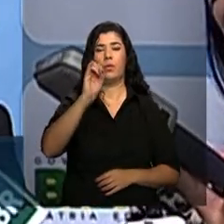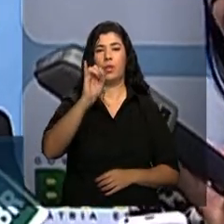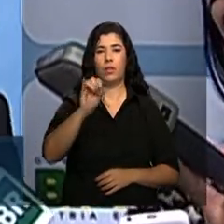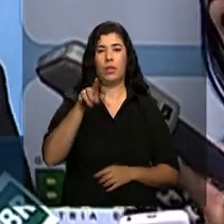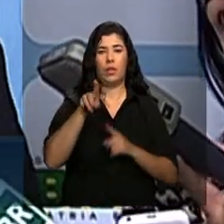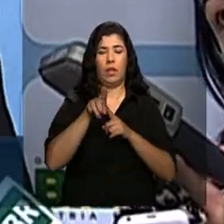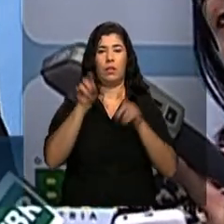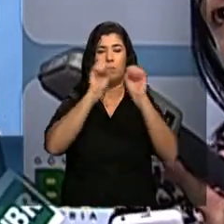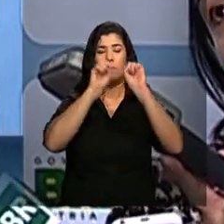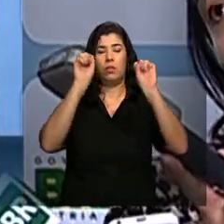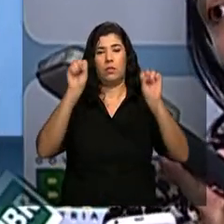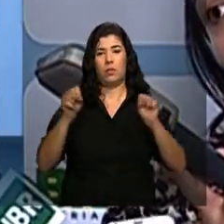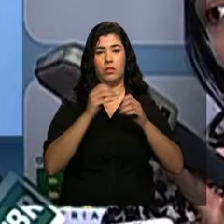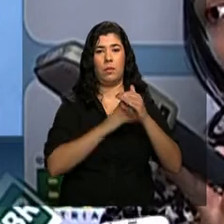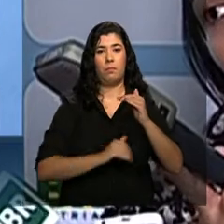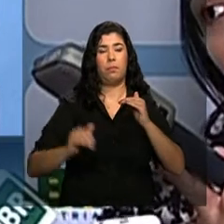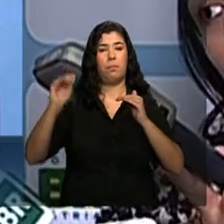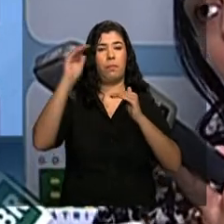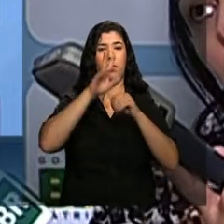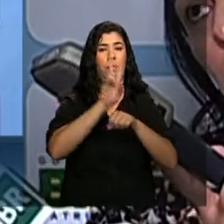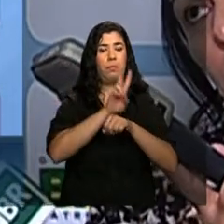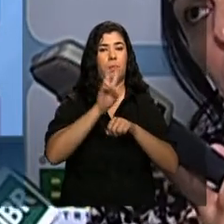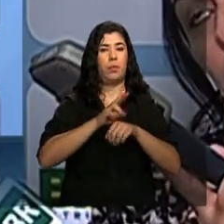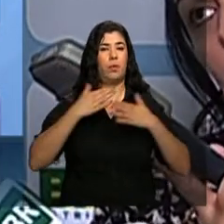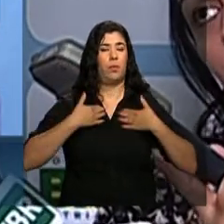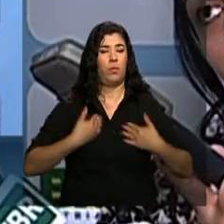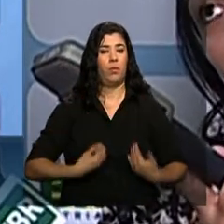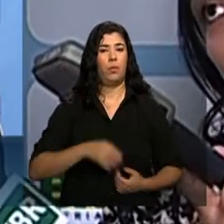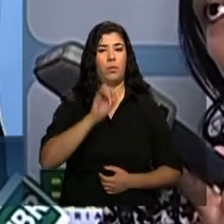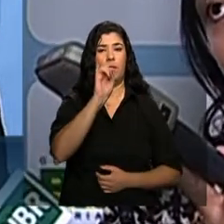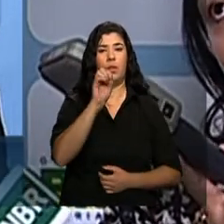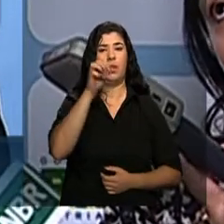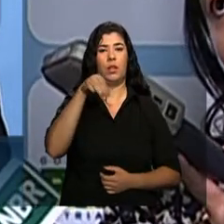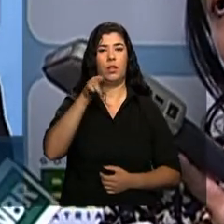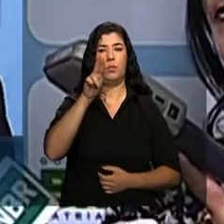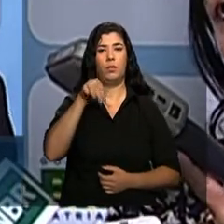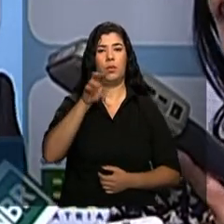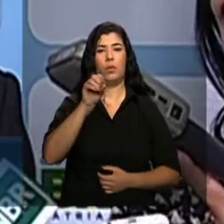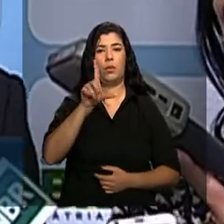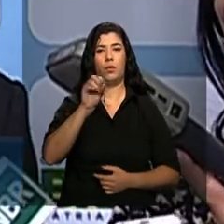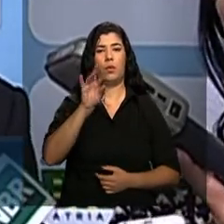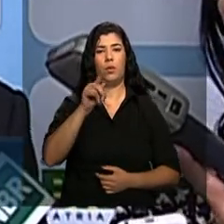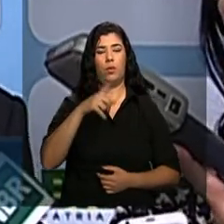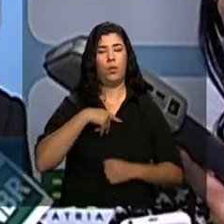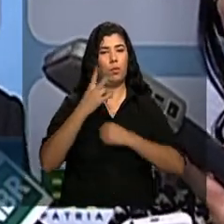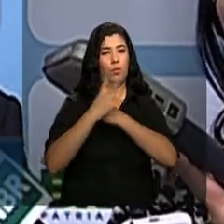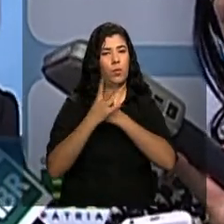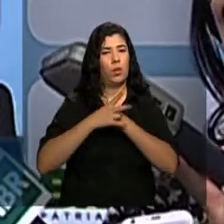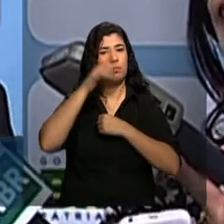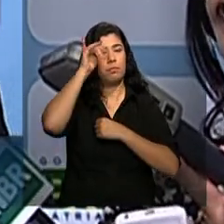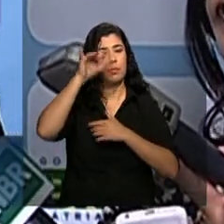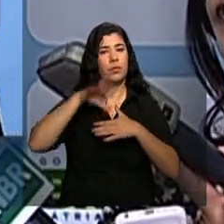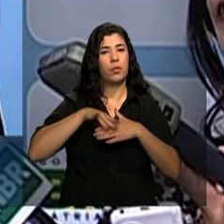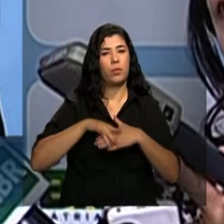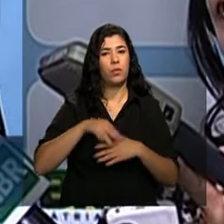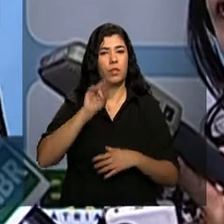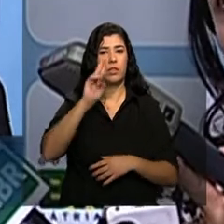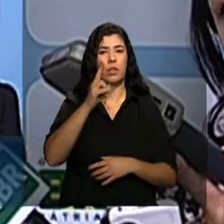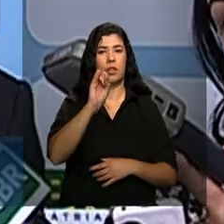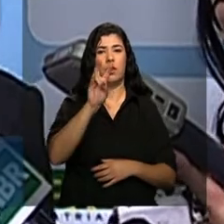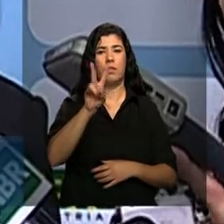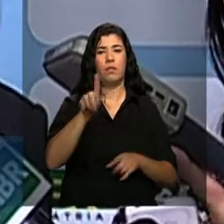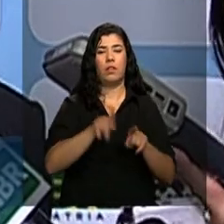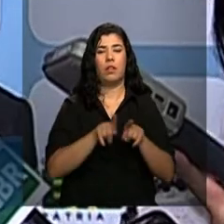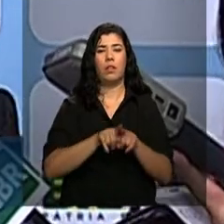portanto, aumentamos a segurança em relação a infecção por HIV e hepatite C. Agora estamos conseguindo fazer isso já para o vírus da hepatite